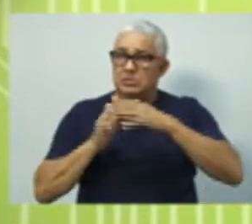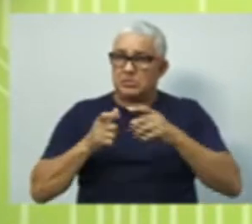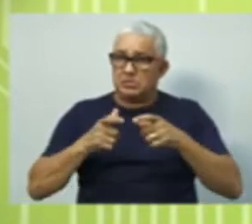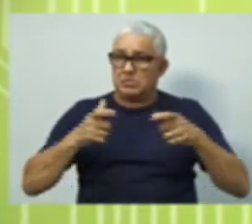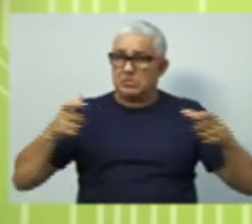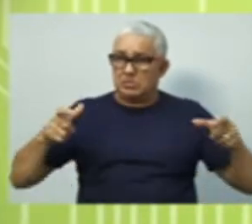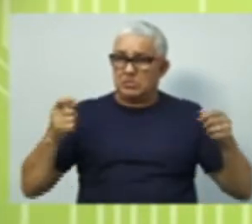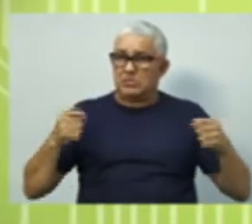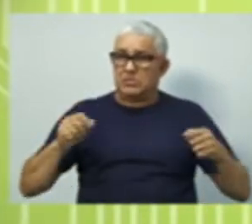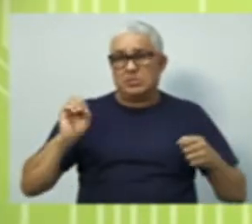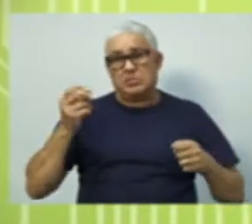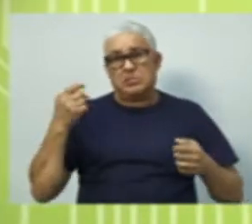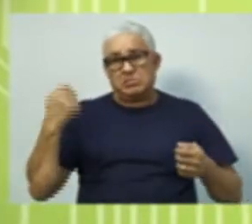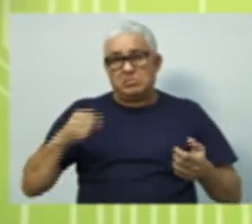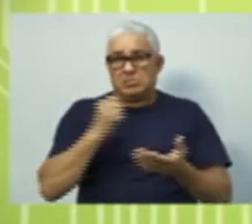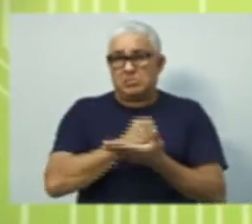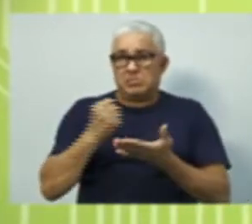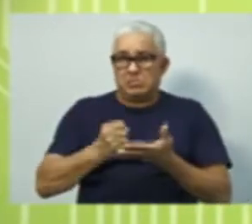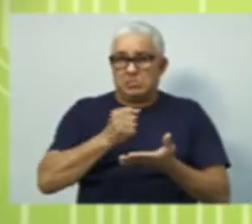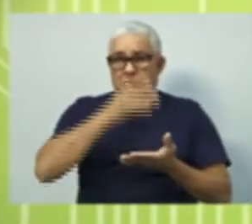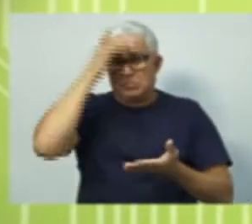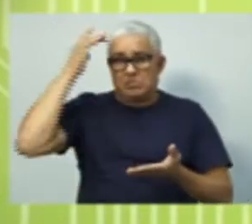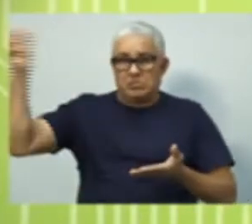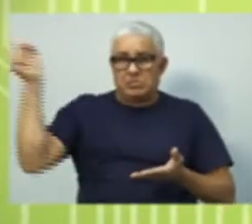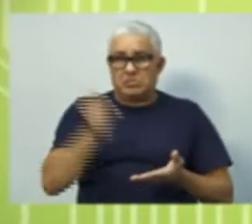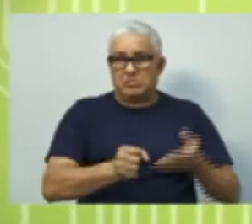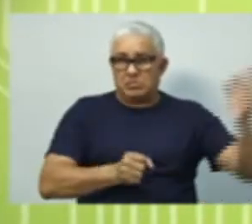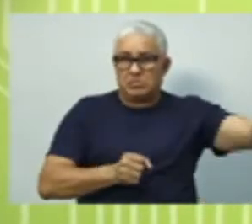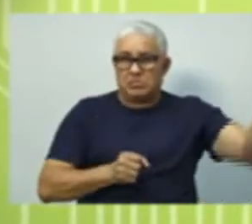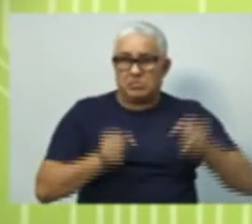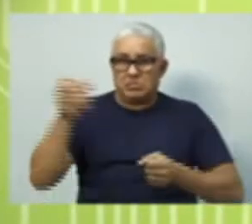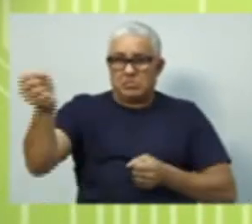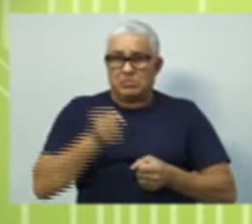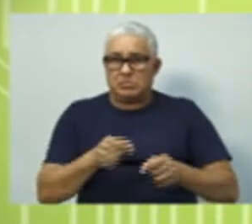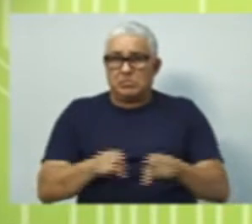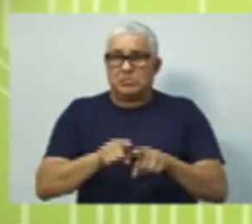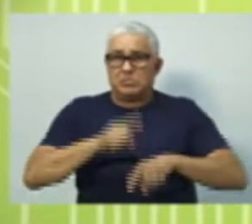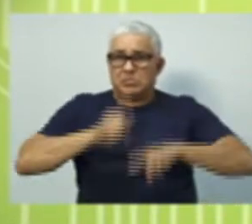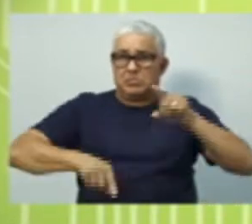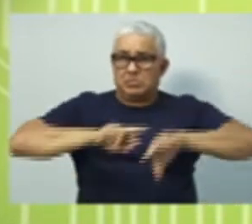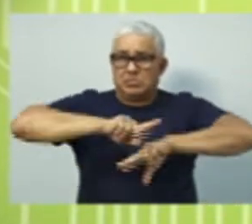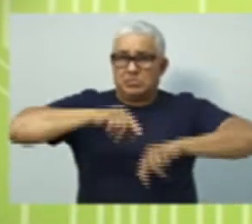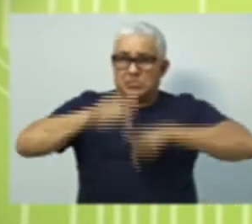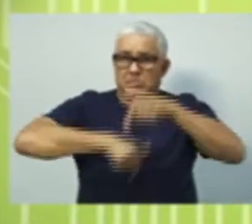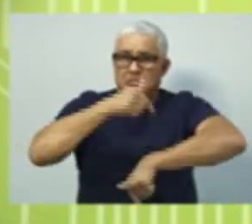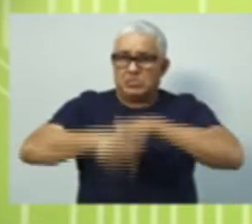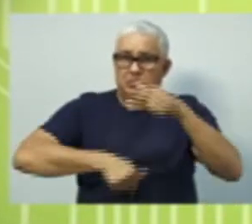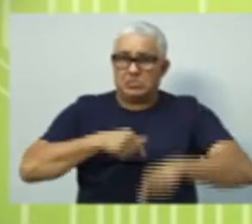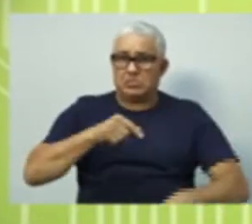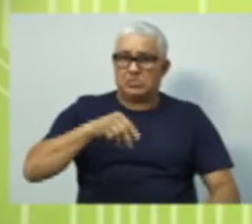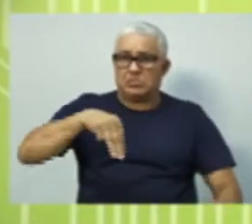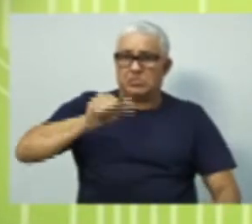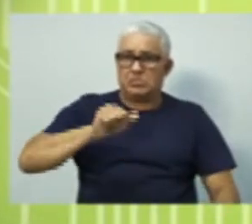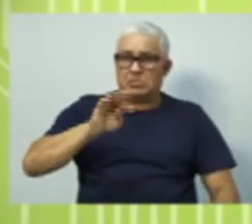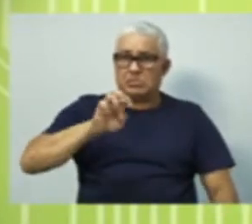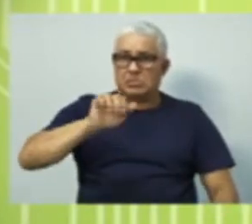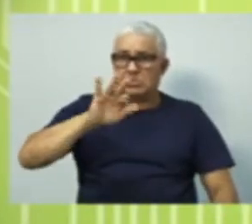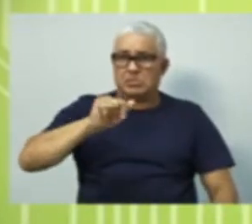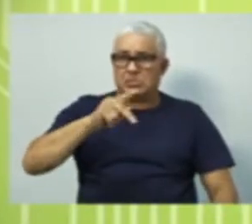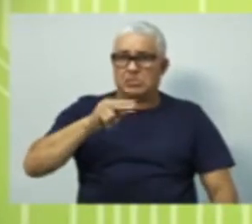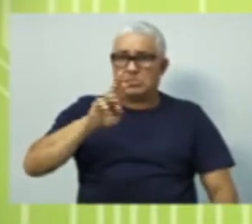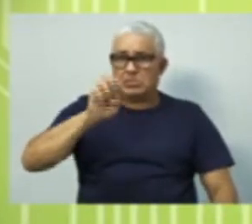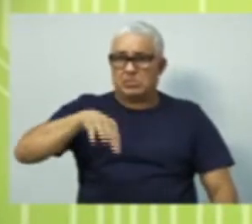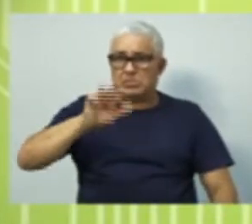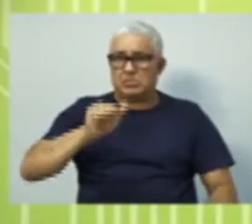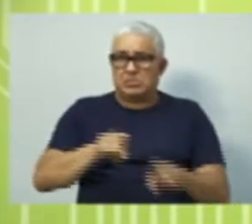precisar contratar pessoas? Eu vou precisar contratar materiais, serviços, mais matéria-prima? Qual vai ser meu acréscimo